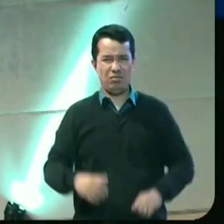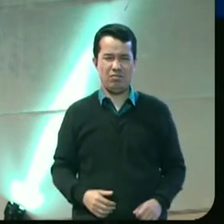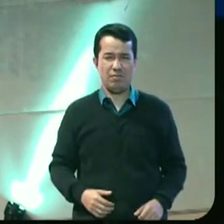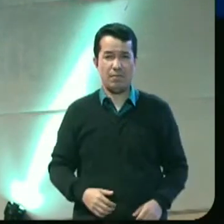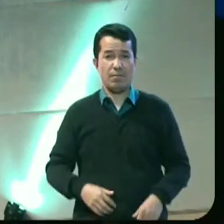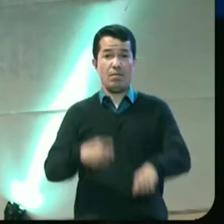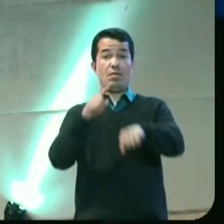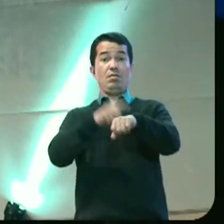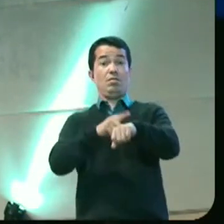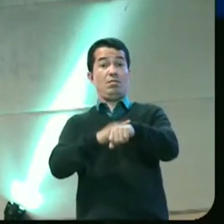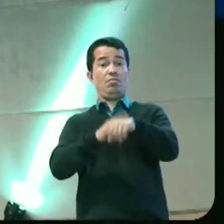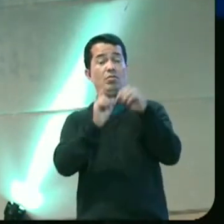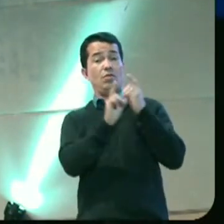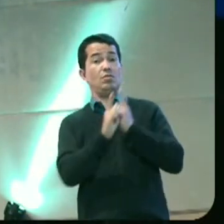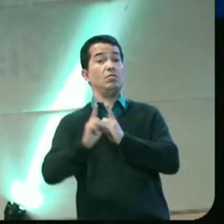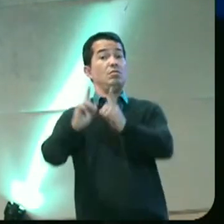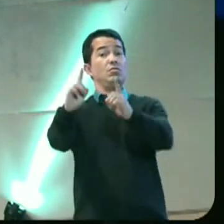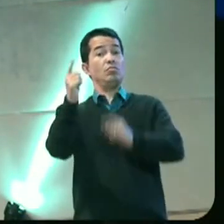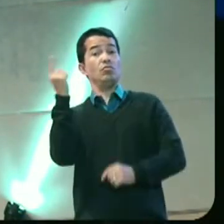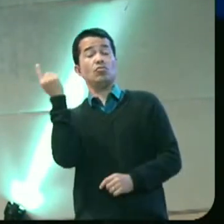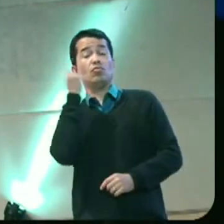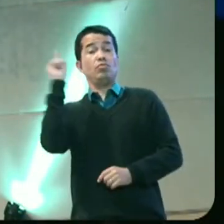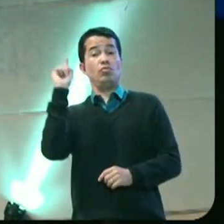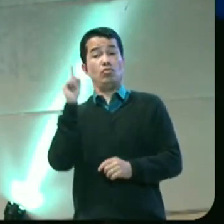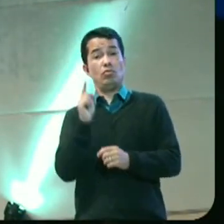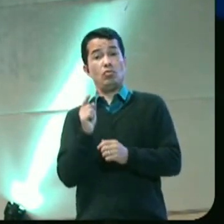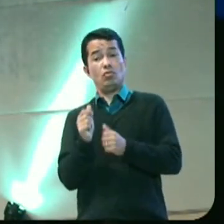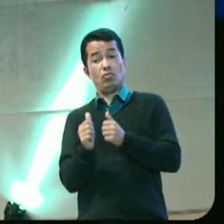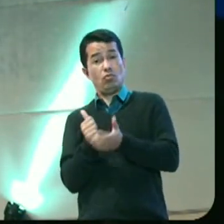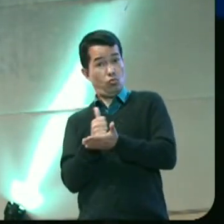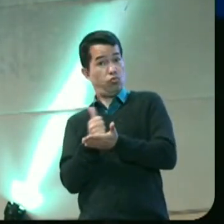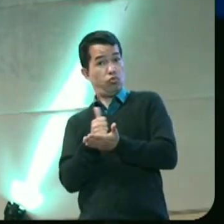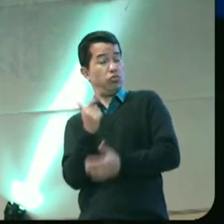não estava nas mãos deles.